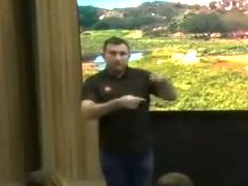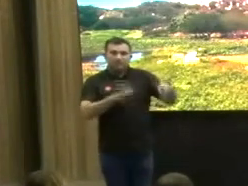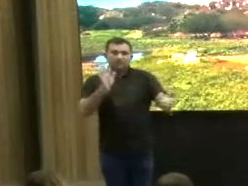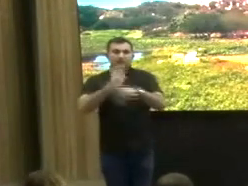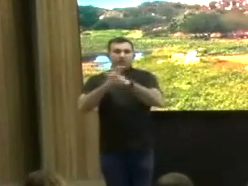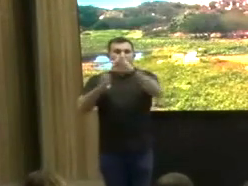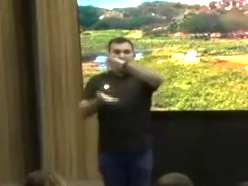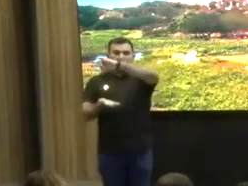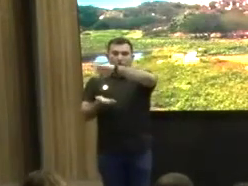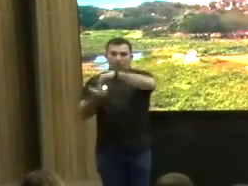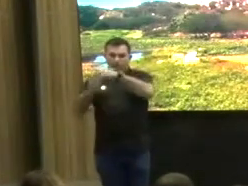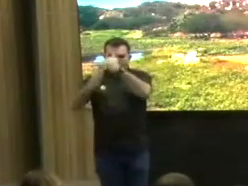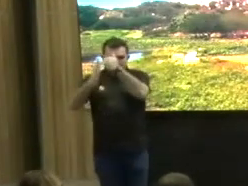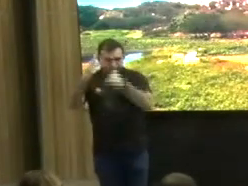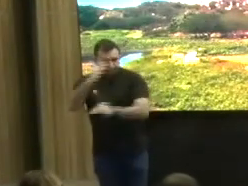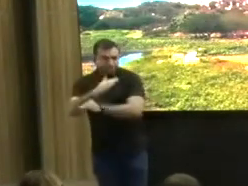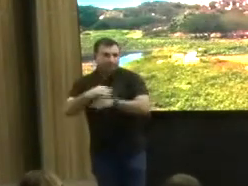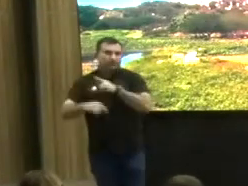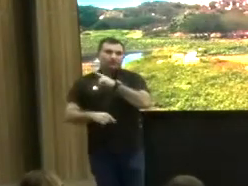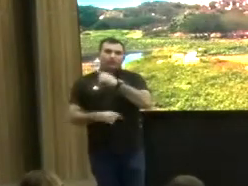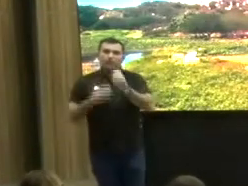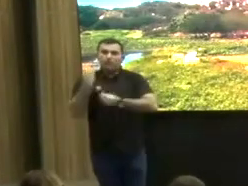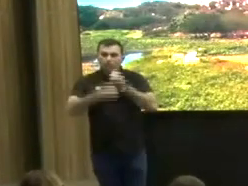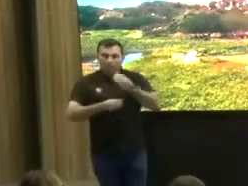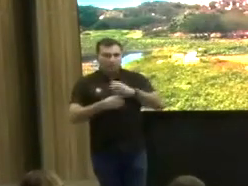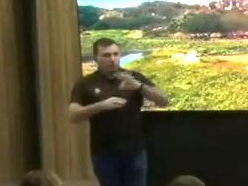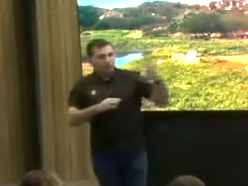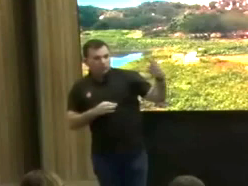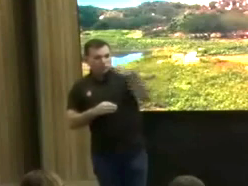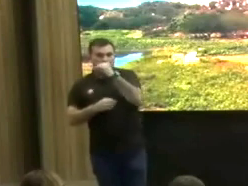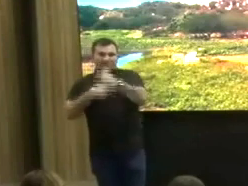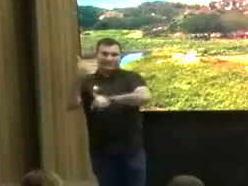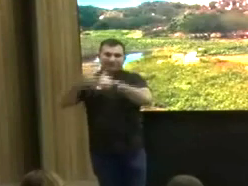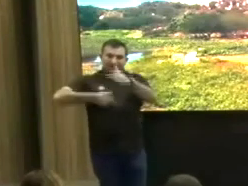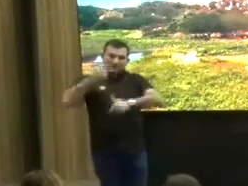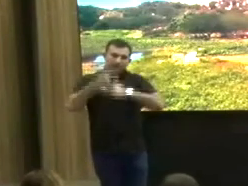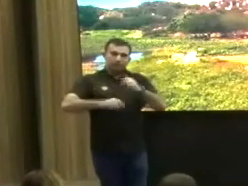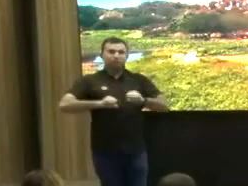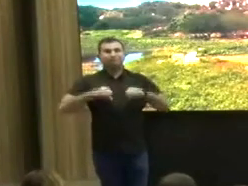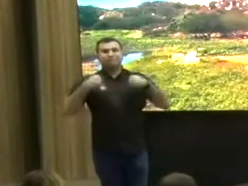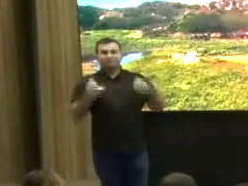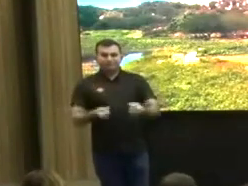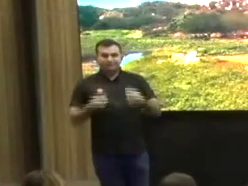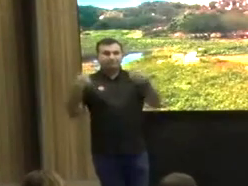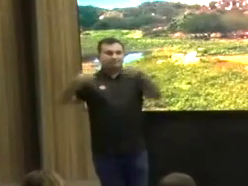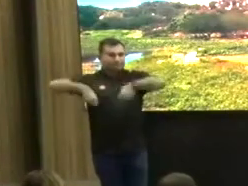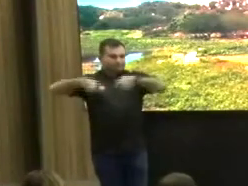A ideia de que todo trabalhador tem que estar